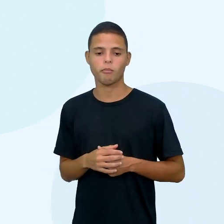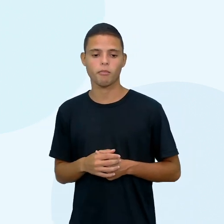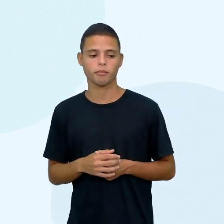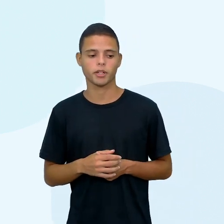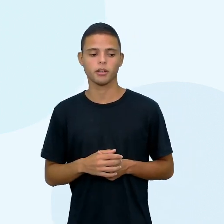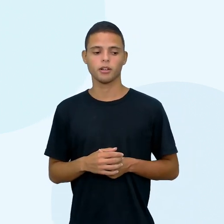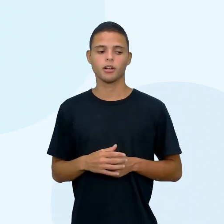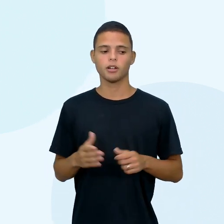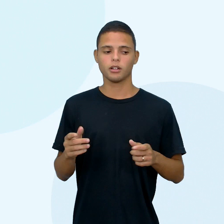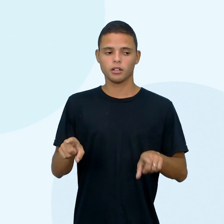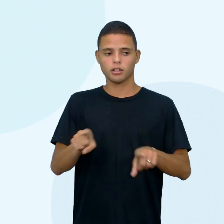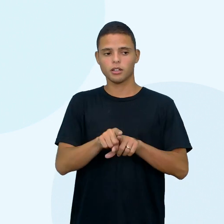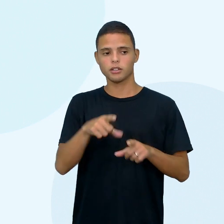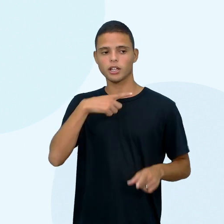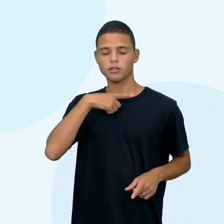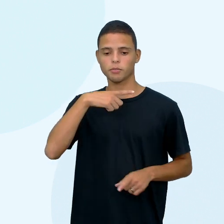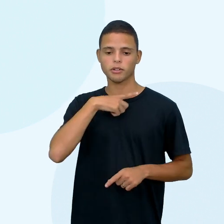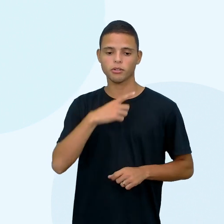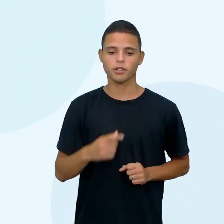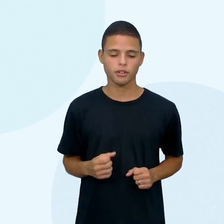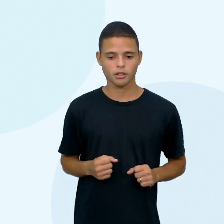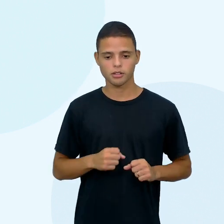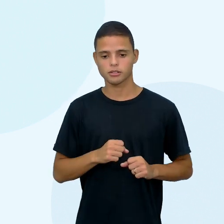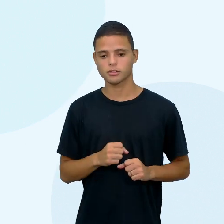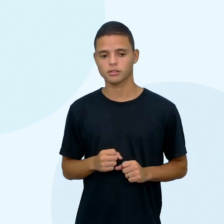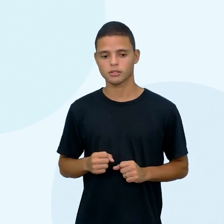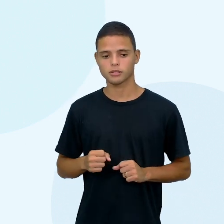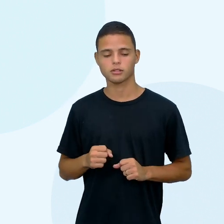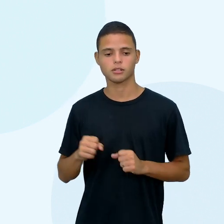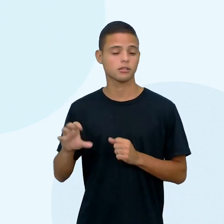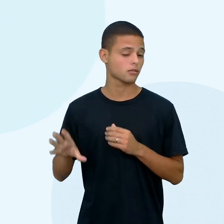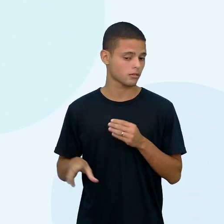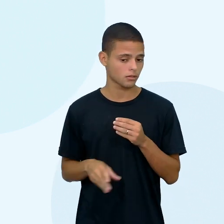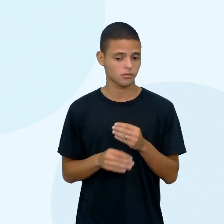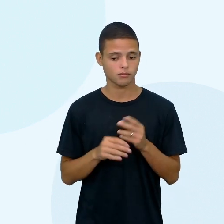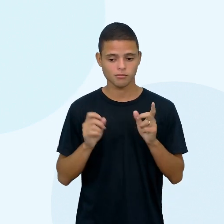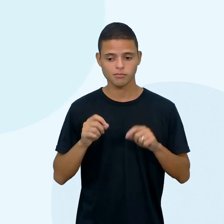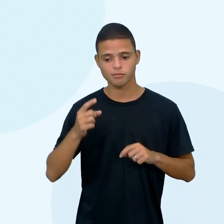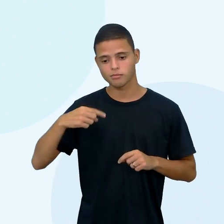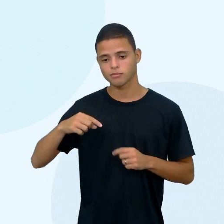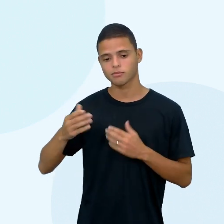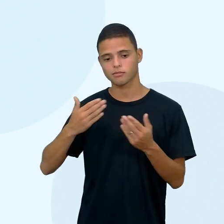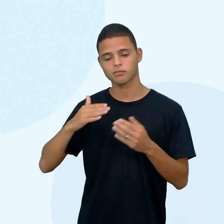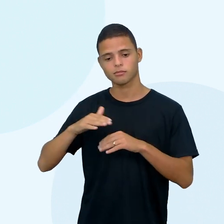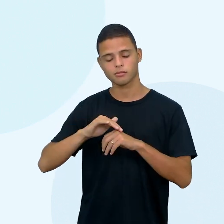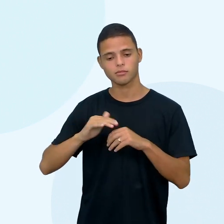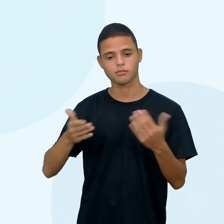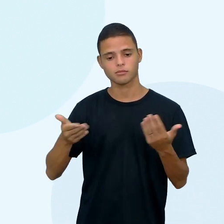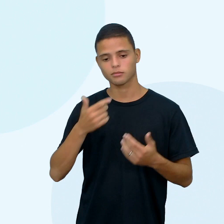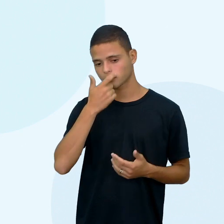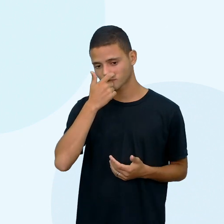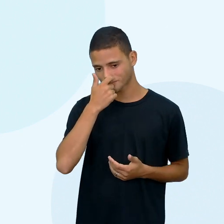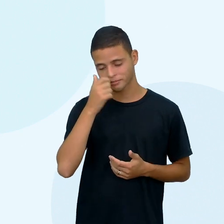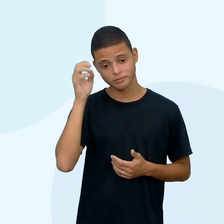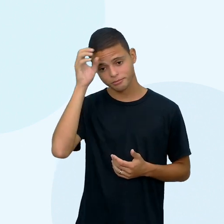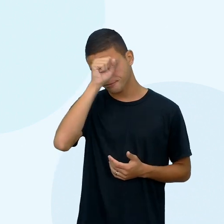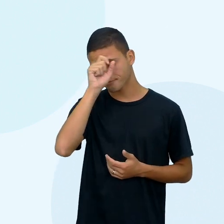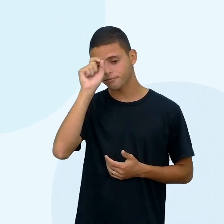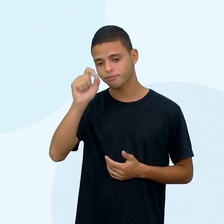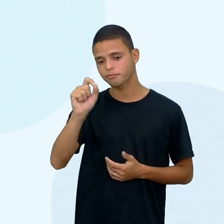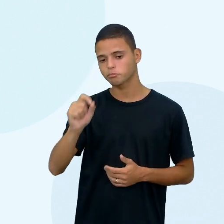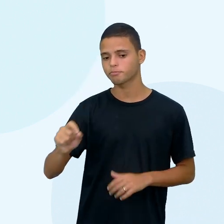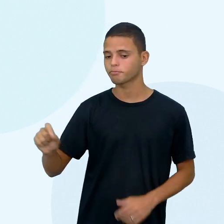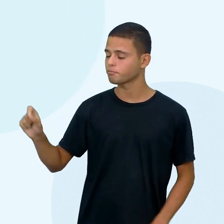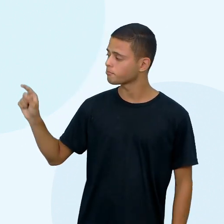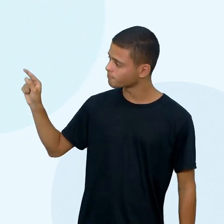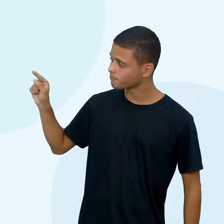que daria para a gente já intuir a partir do que a gente está conversando aqui, né? E o que nós aprendemos,